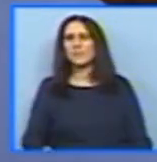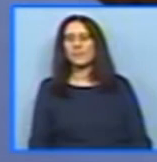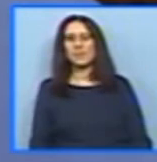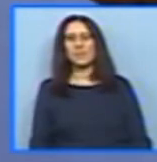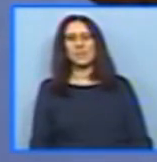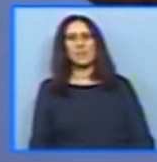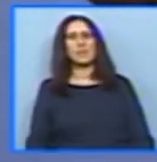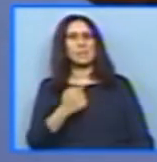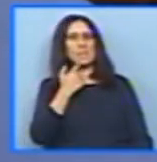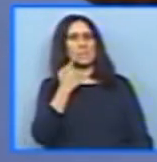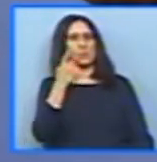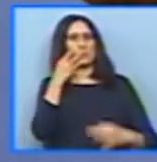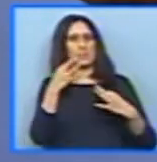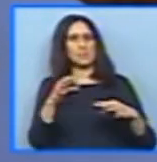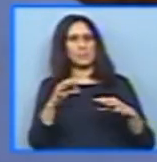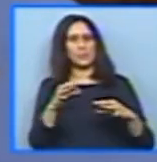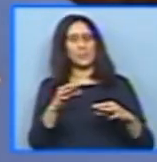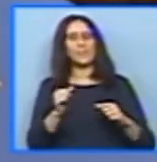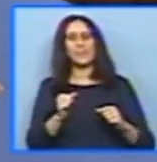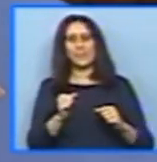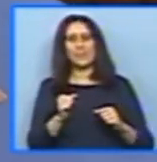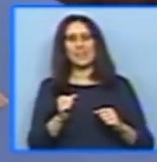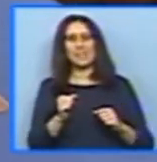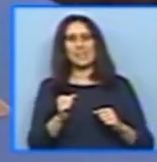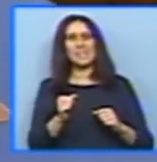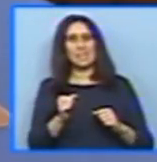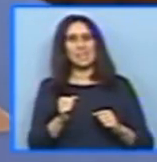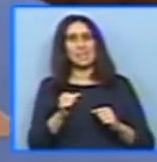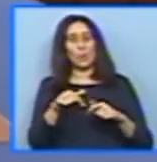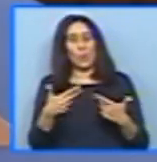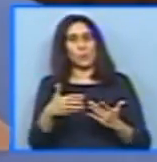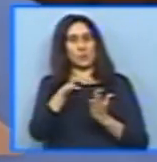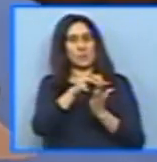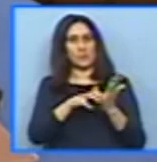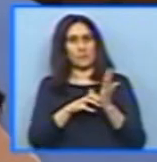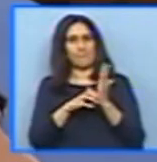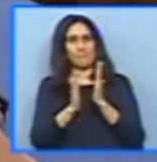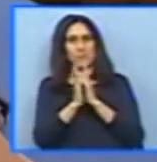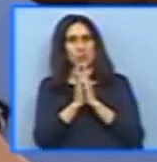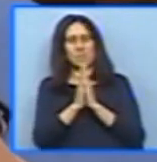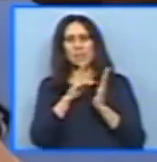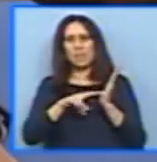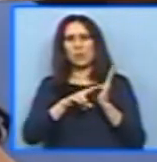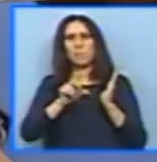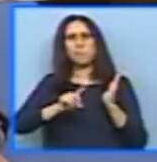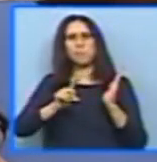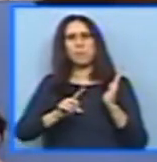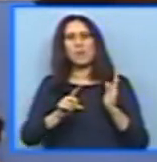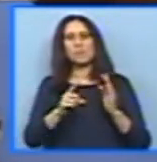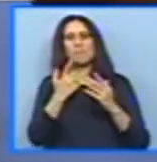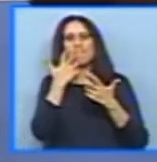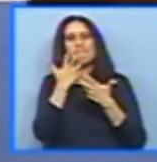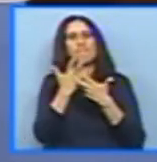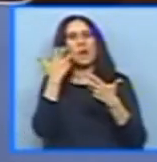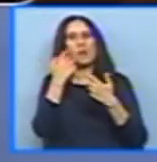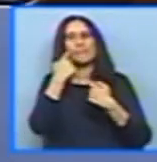coisa muito simples. Não há nos textos da liturgia de hoje, principalmente na primeira leitura, uma afirmação explícita,